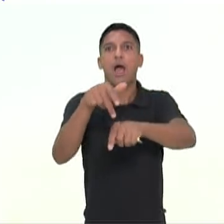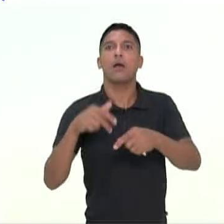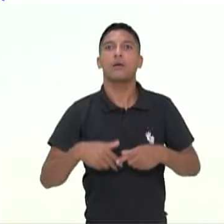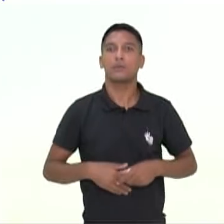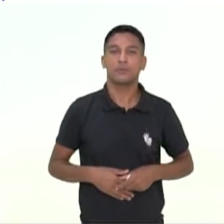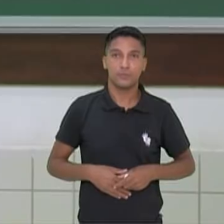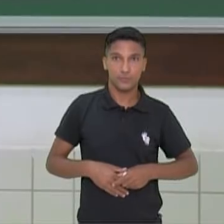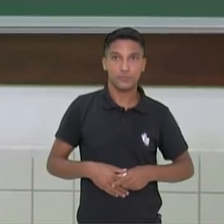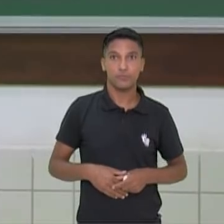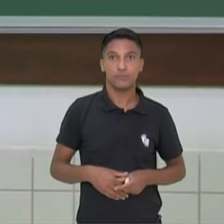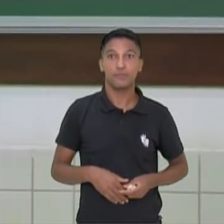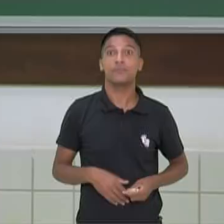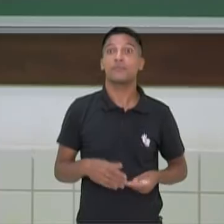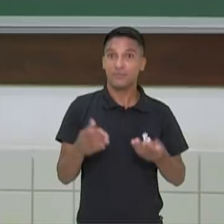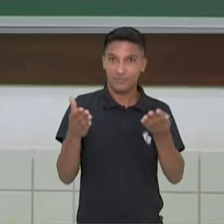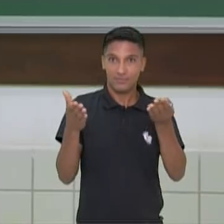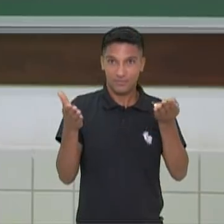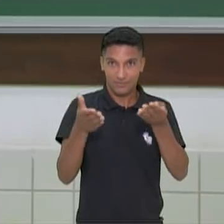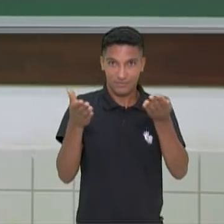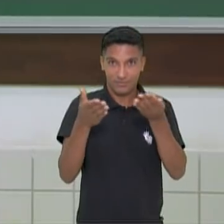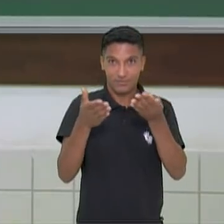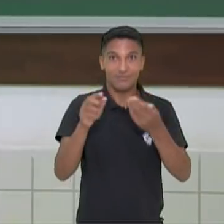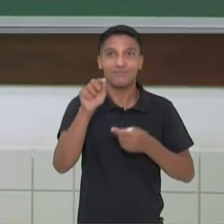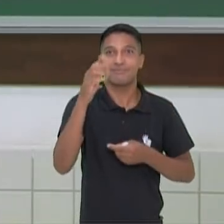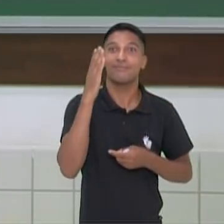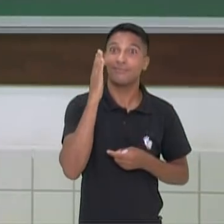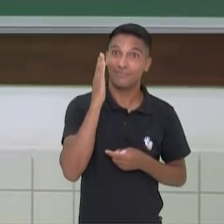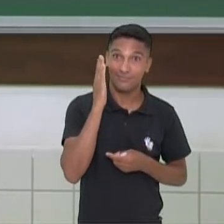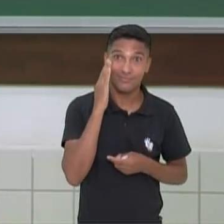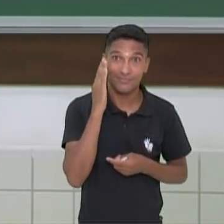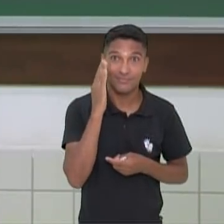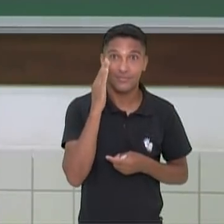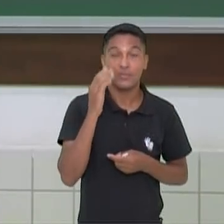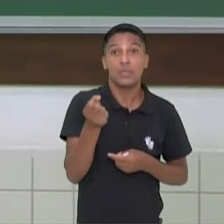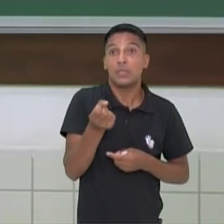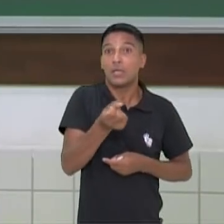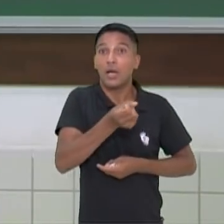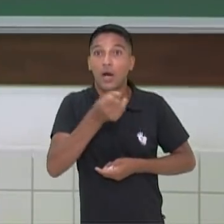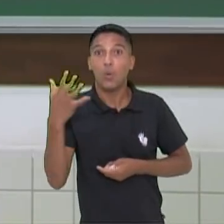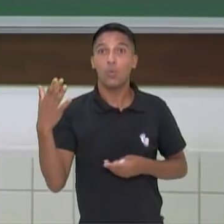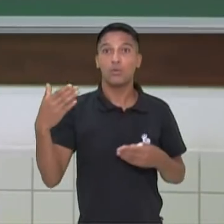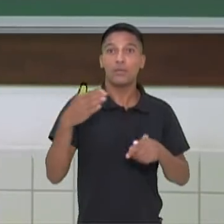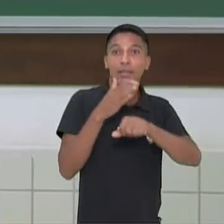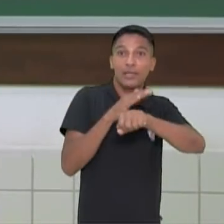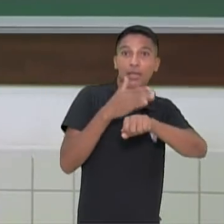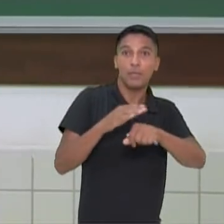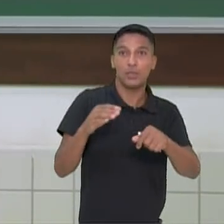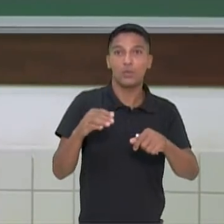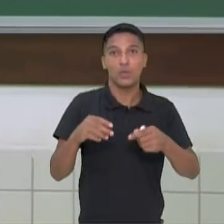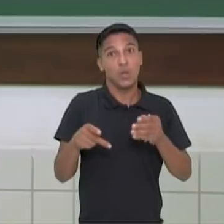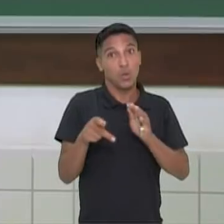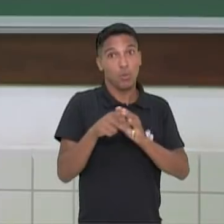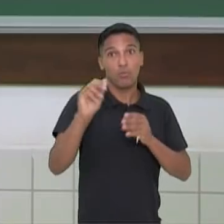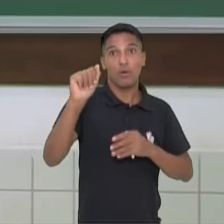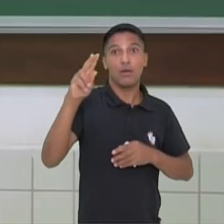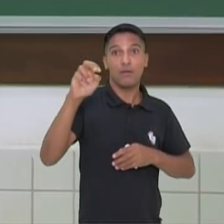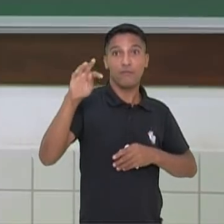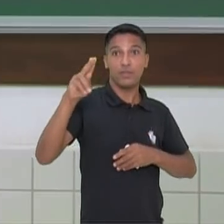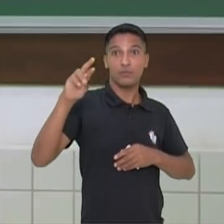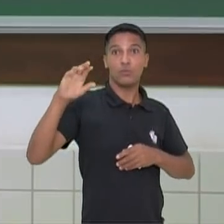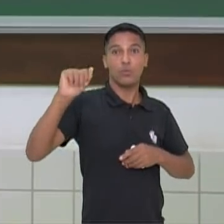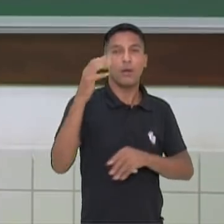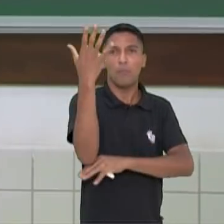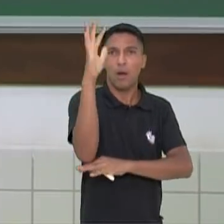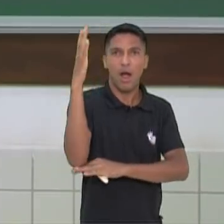acidentado. Agora, você sabia que algumas atividades de aventura elas podem ser